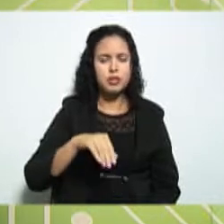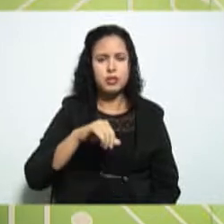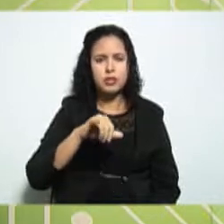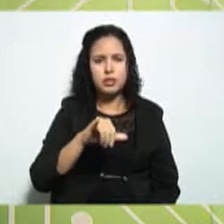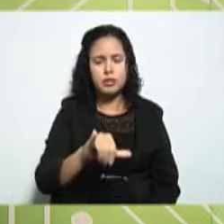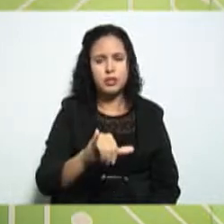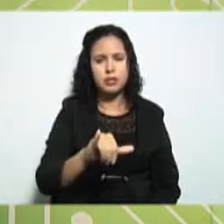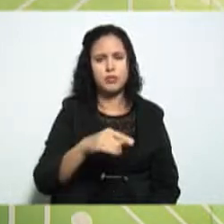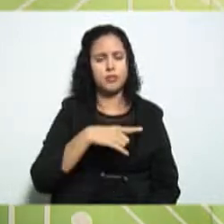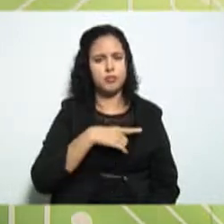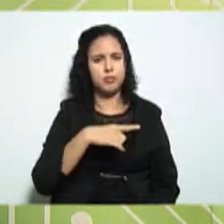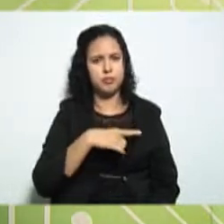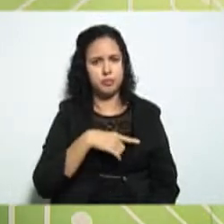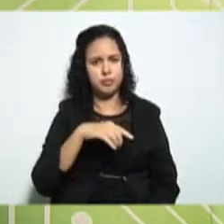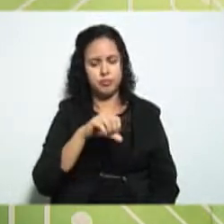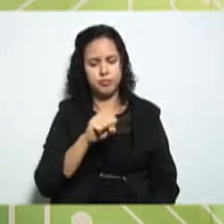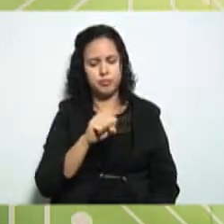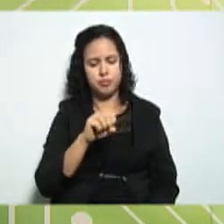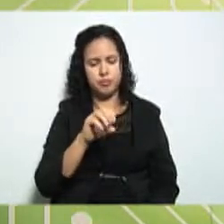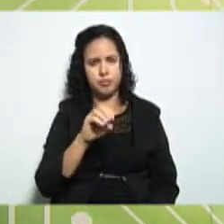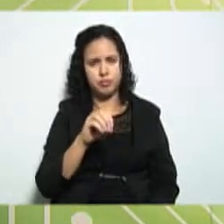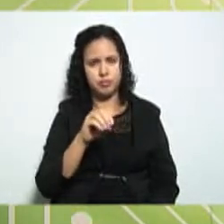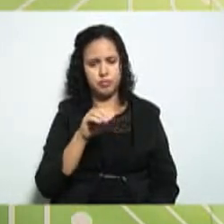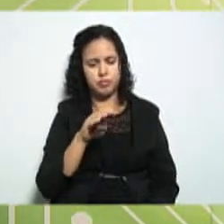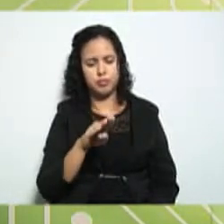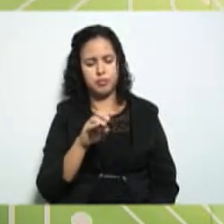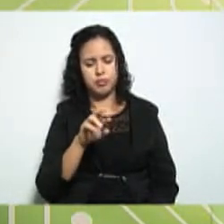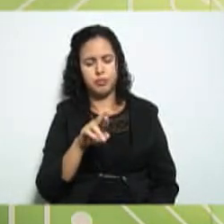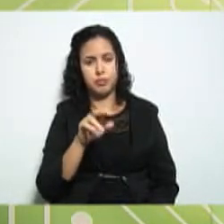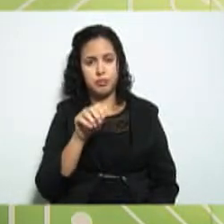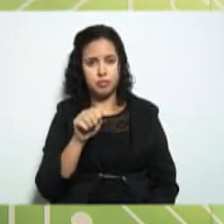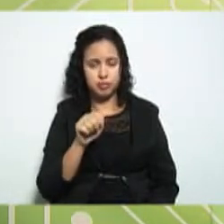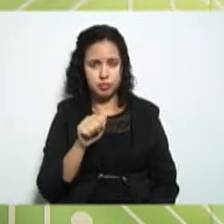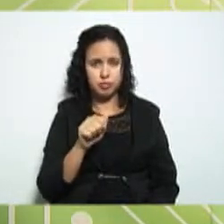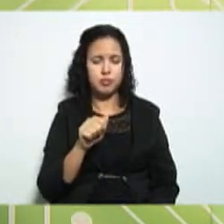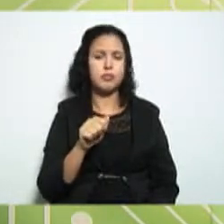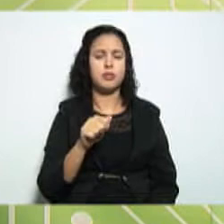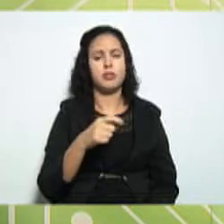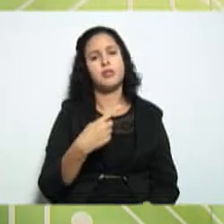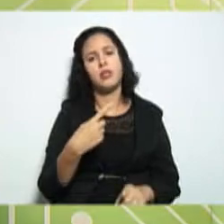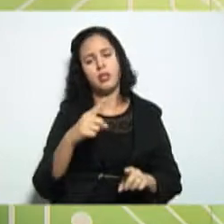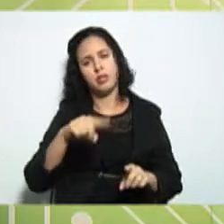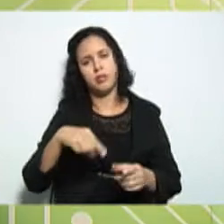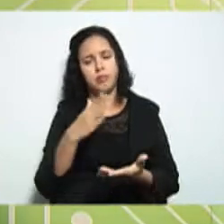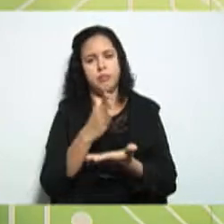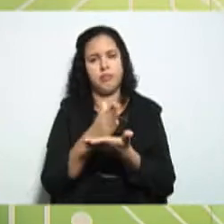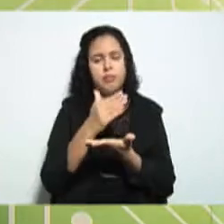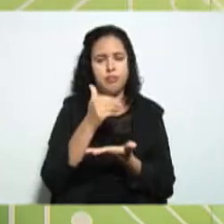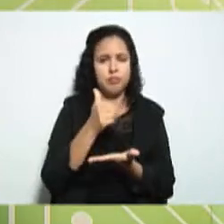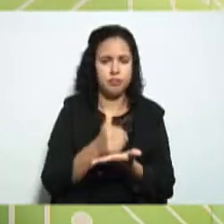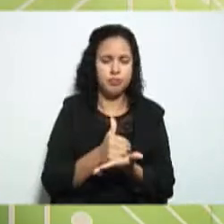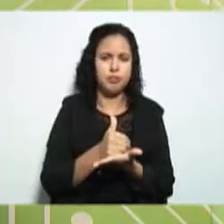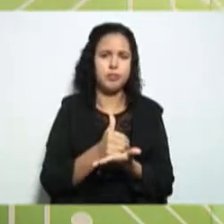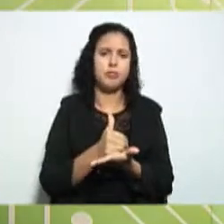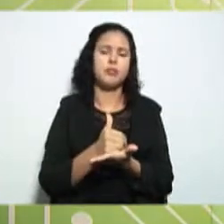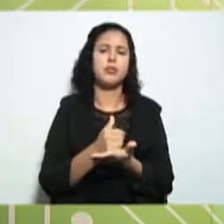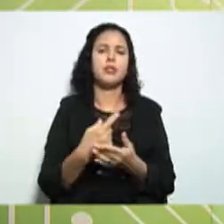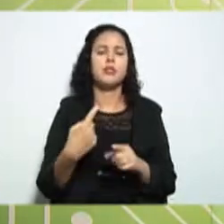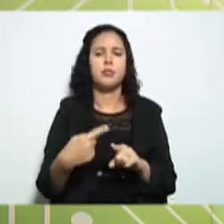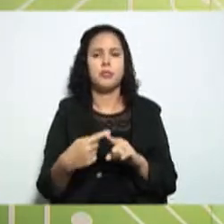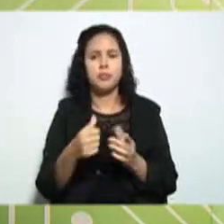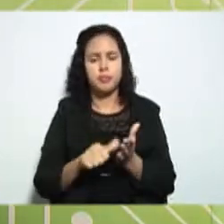preço maior do que aquele suficiente para cobrir os seus custos. Então, entende que é sobra porque o cooperado utilizou os serviços